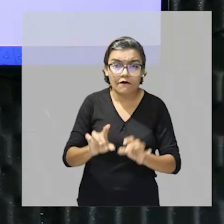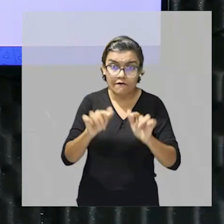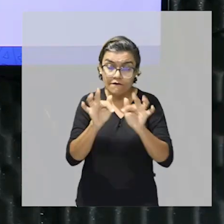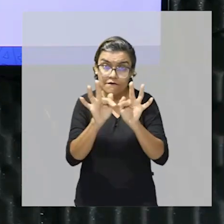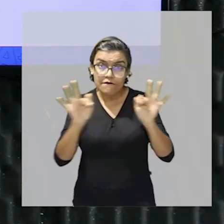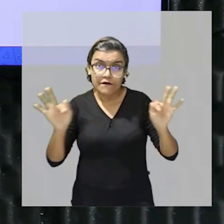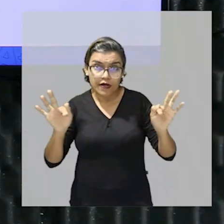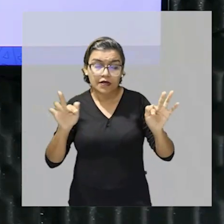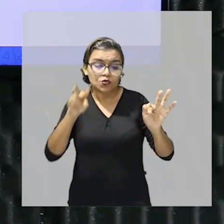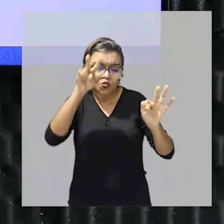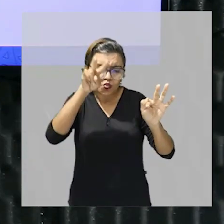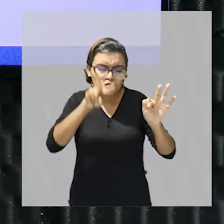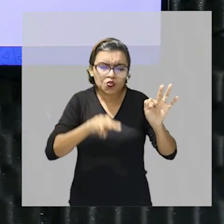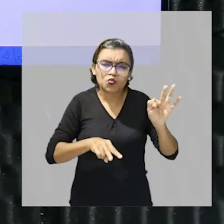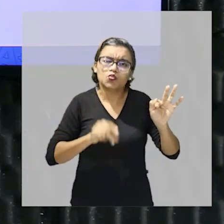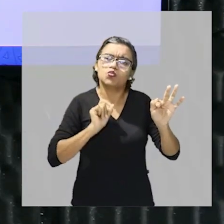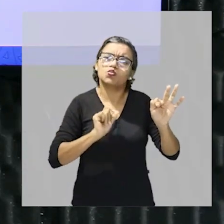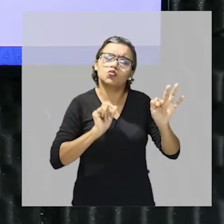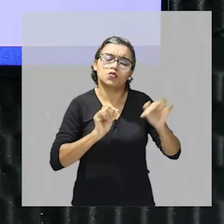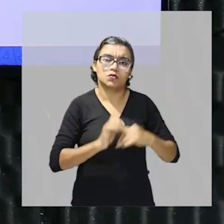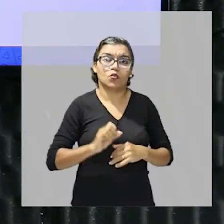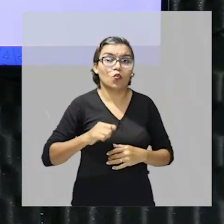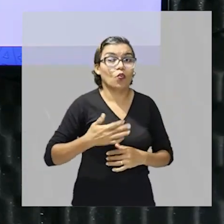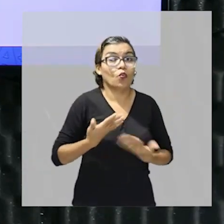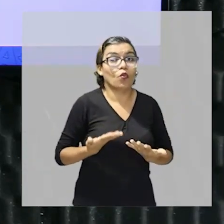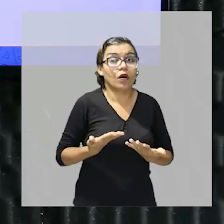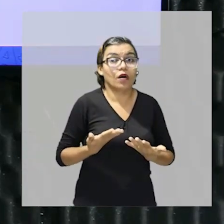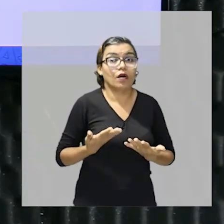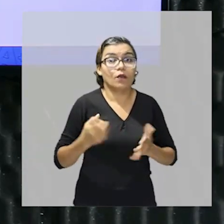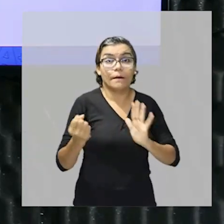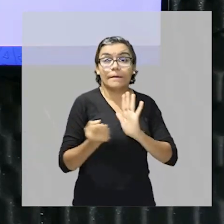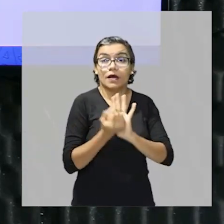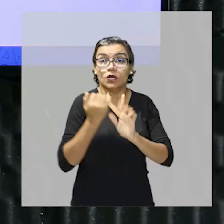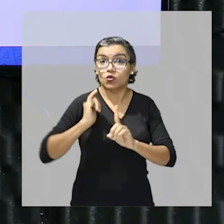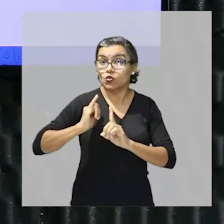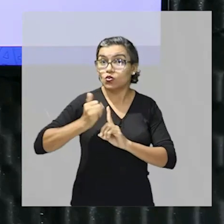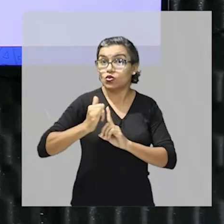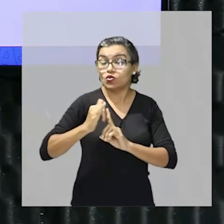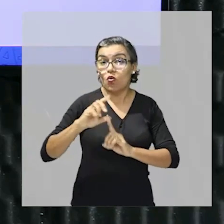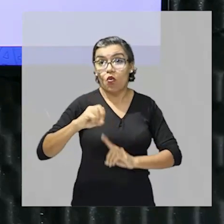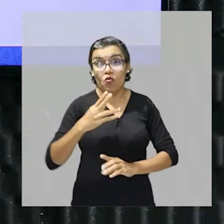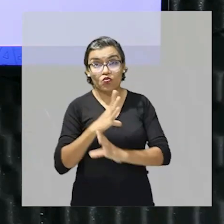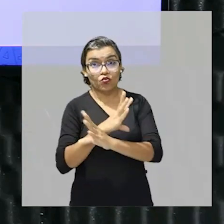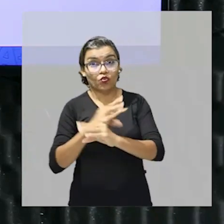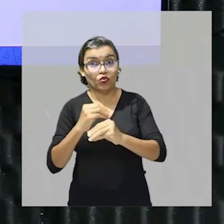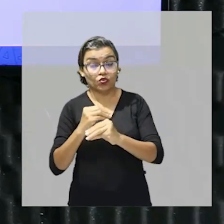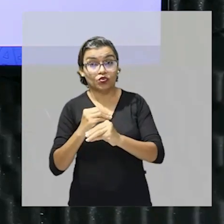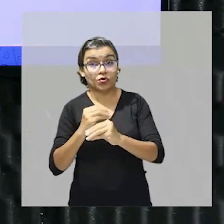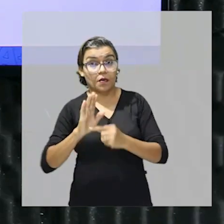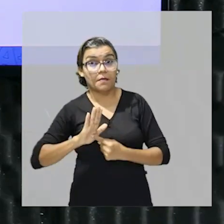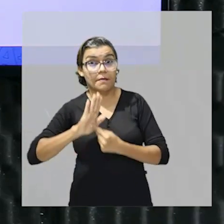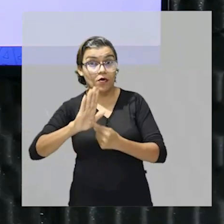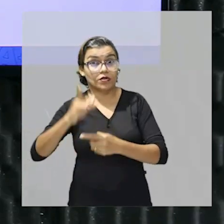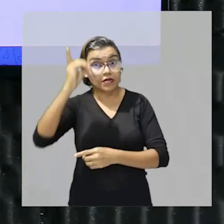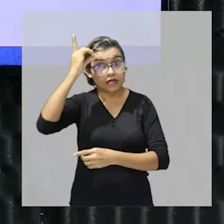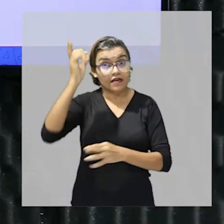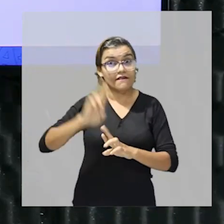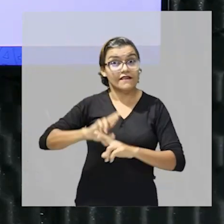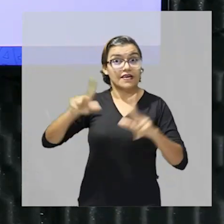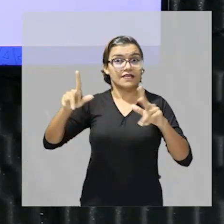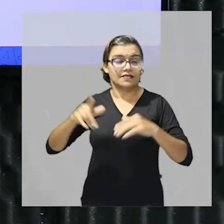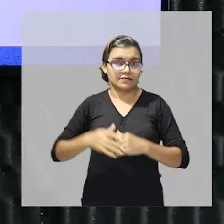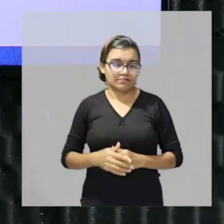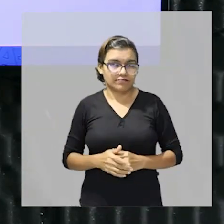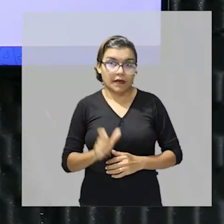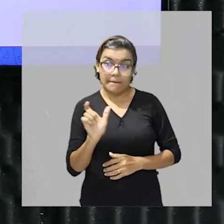frases aqui que estão destacadas, qual é o marcador de discurso ou a conjunção que me dá a ideia de contraste. Qual